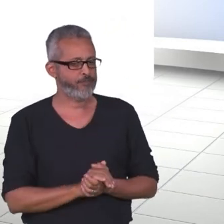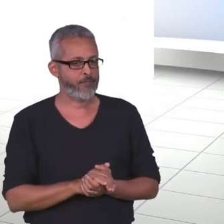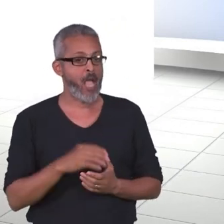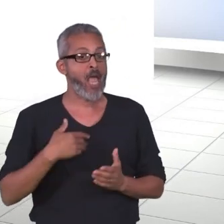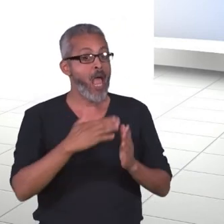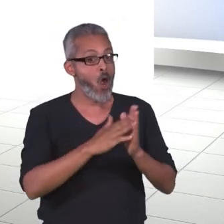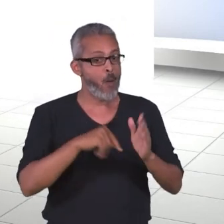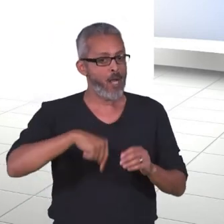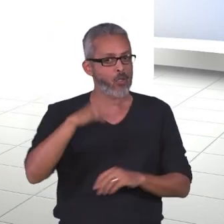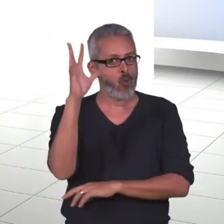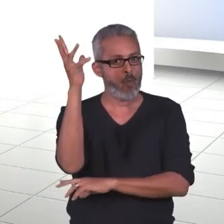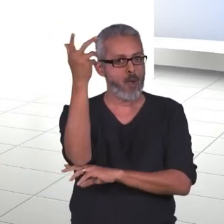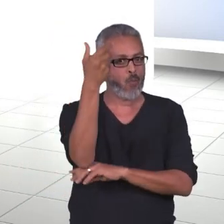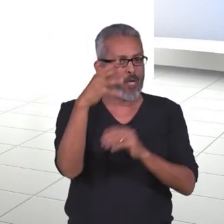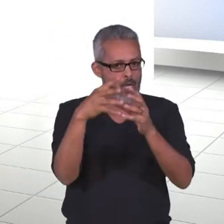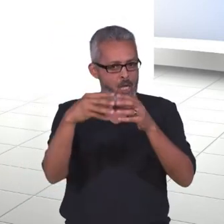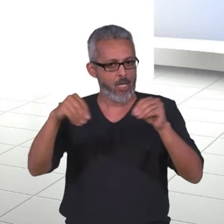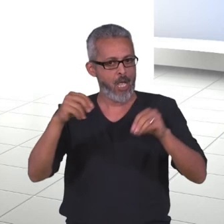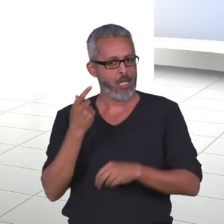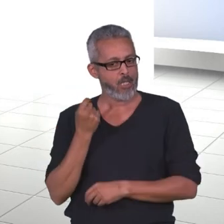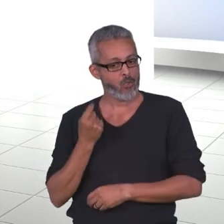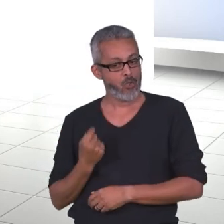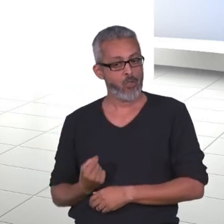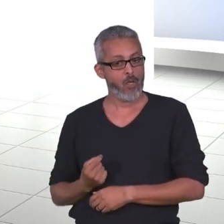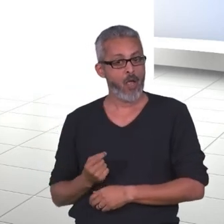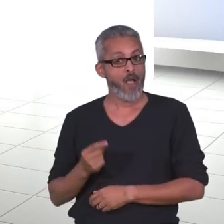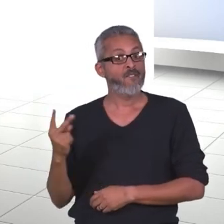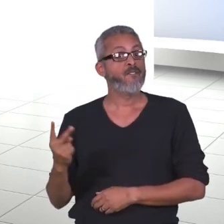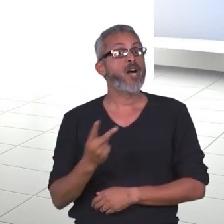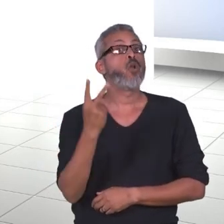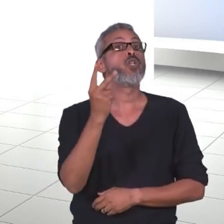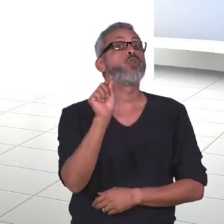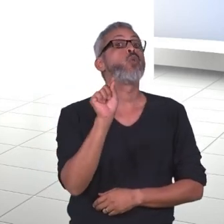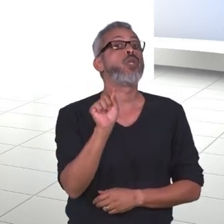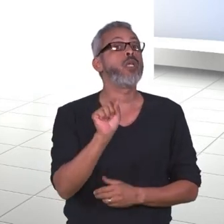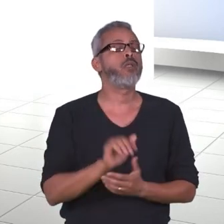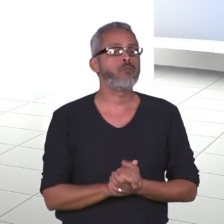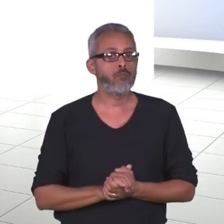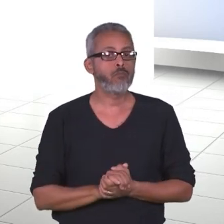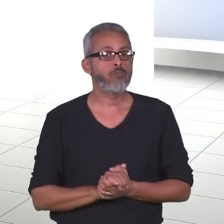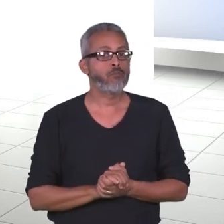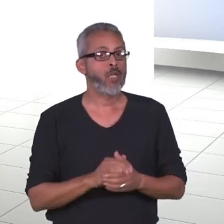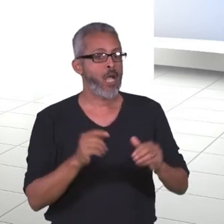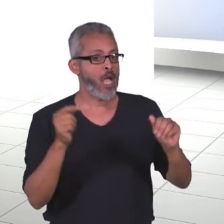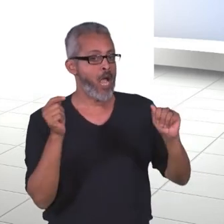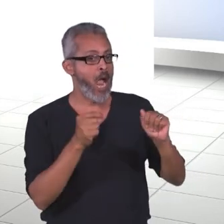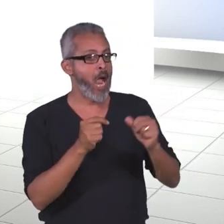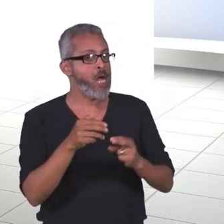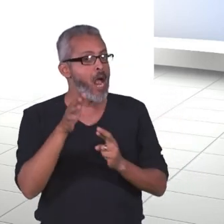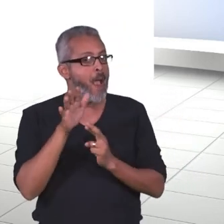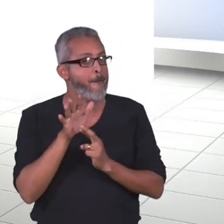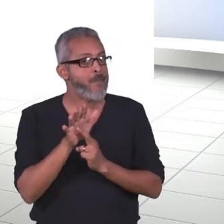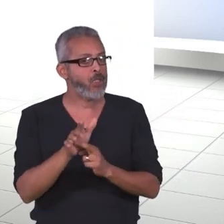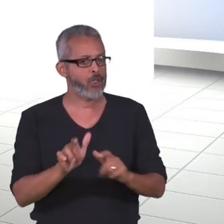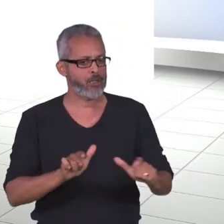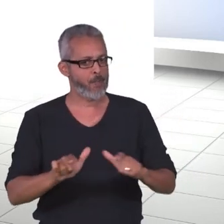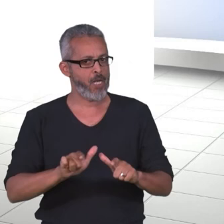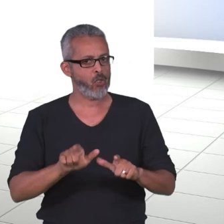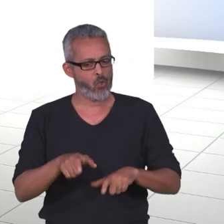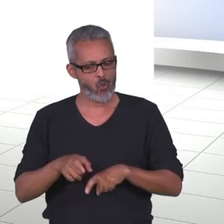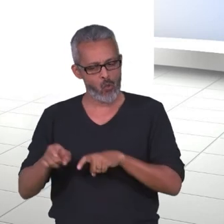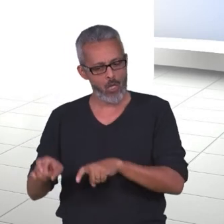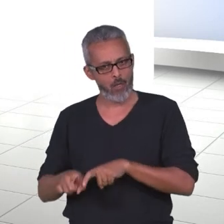brasileiras. Na obra O Mamoeiro, a pintora Tarsila do Amaral valoriza o quê? Vamos analisar. Letra A.